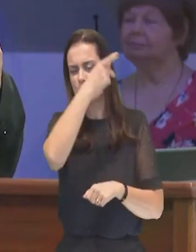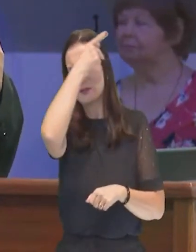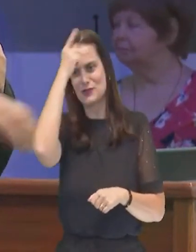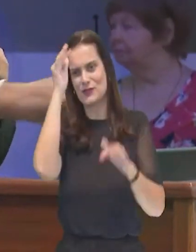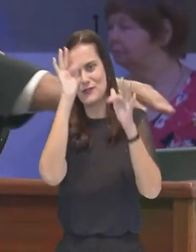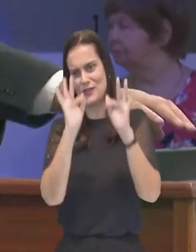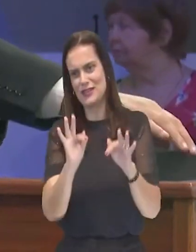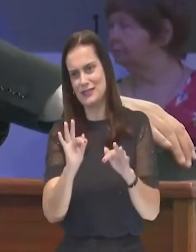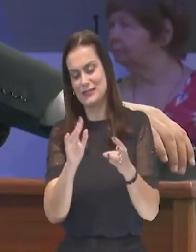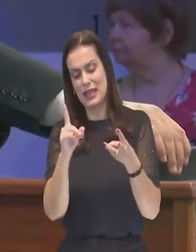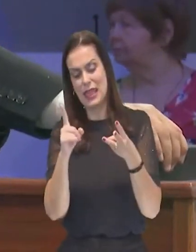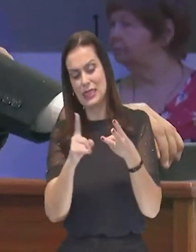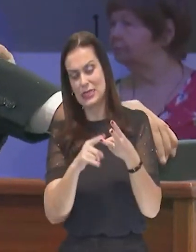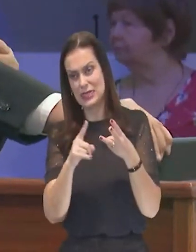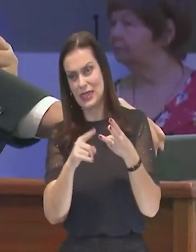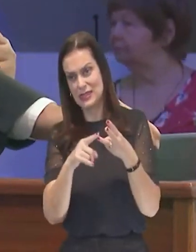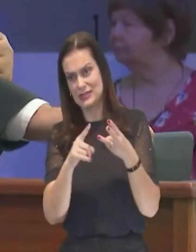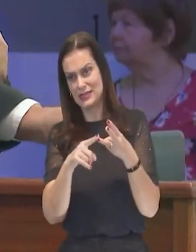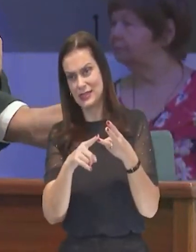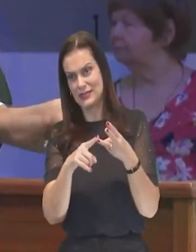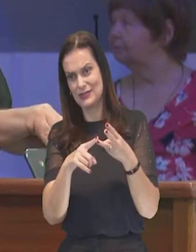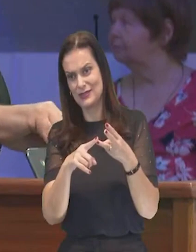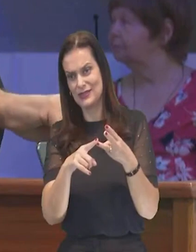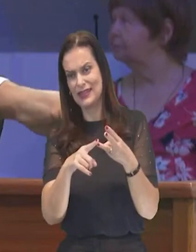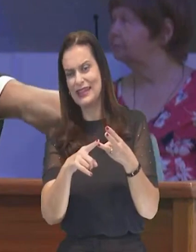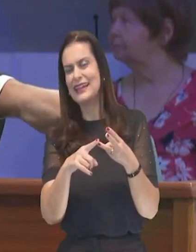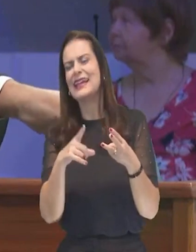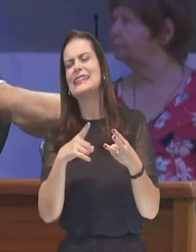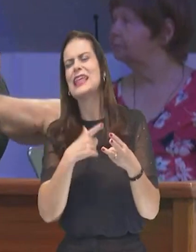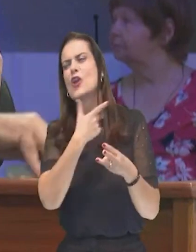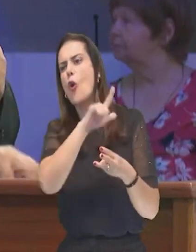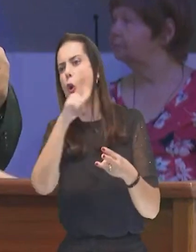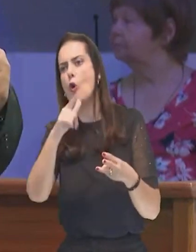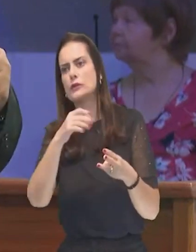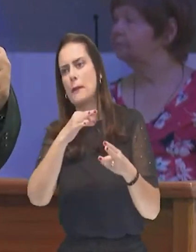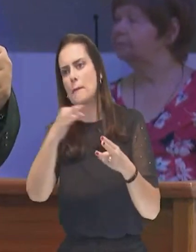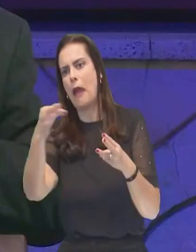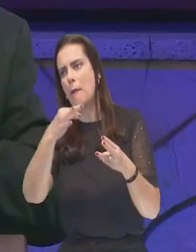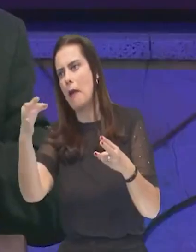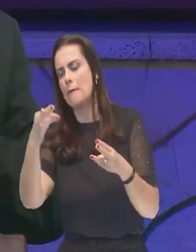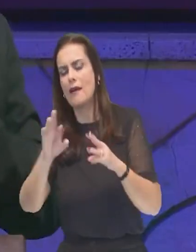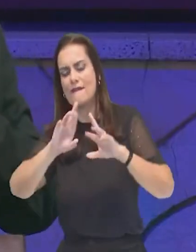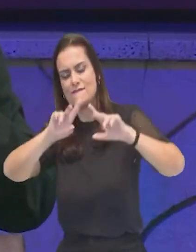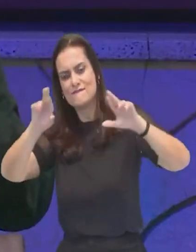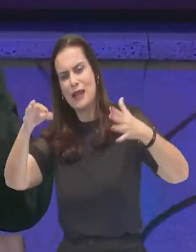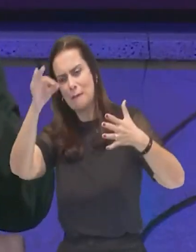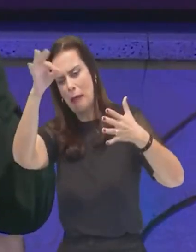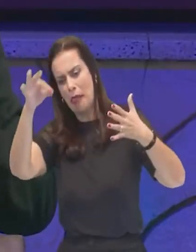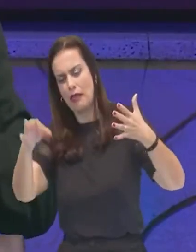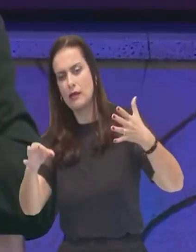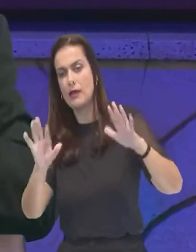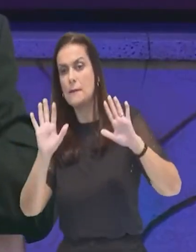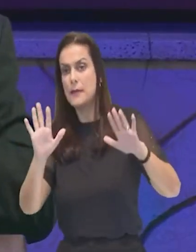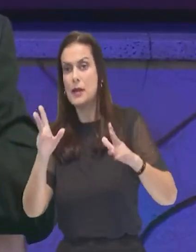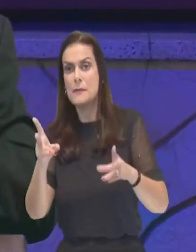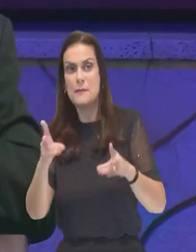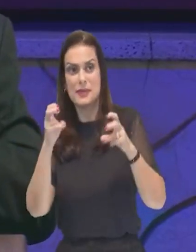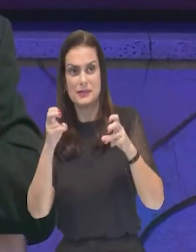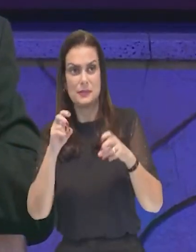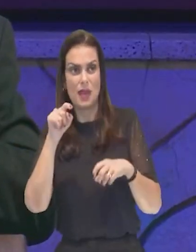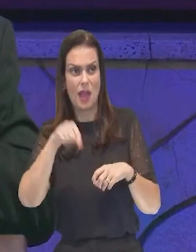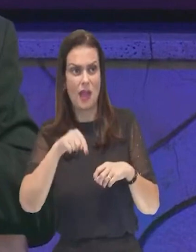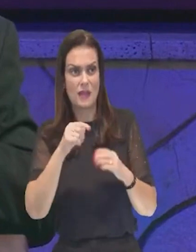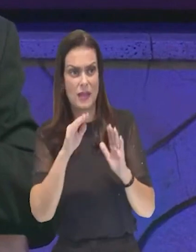fim, teríamos tantas outras sugestões aqui, sei se vocês perceberam que aqui no